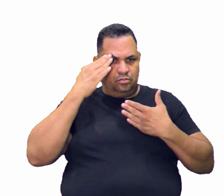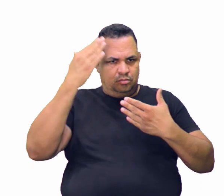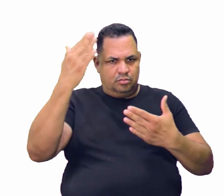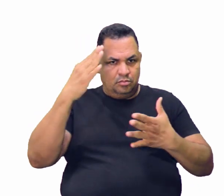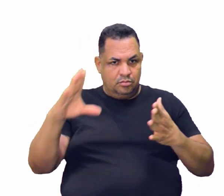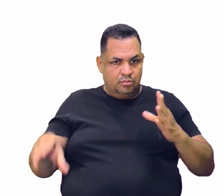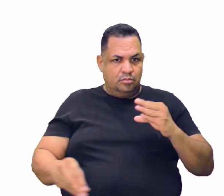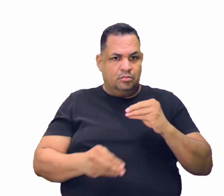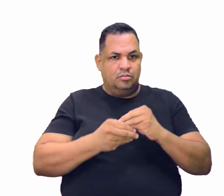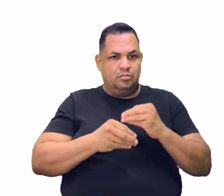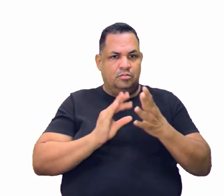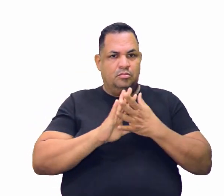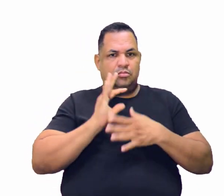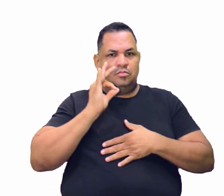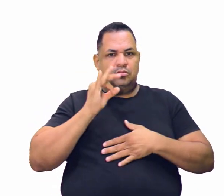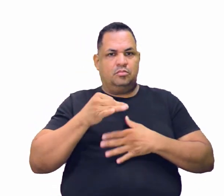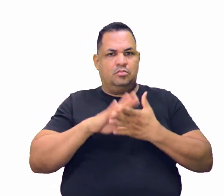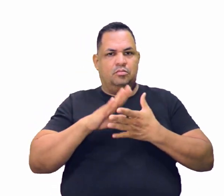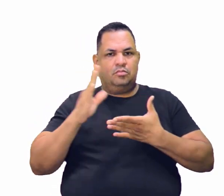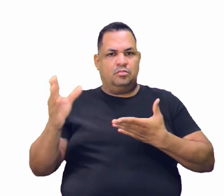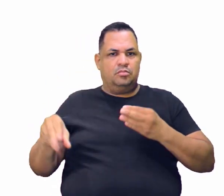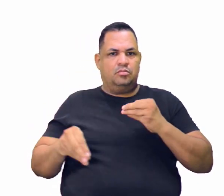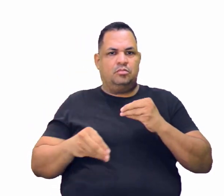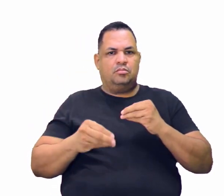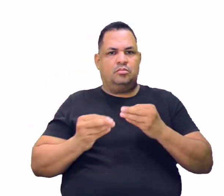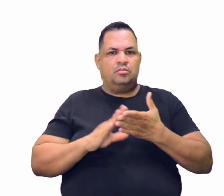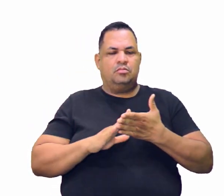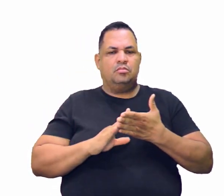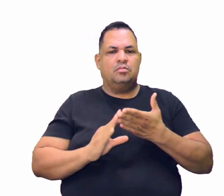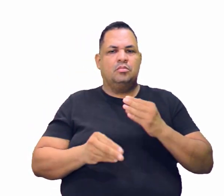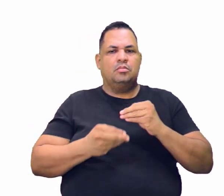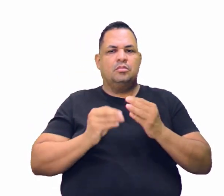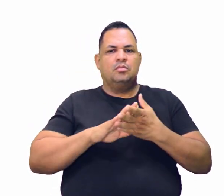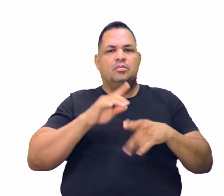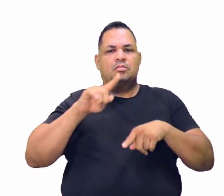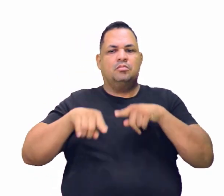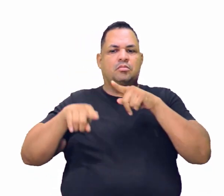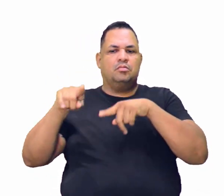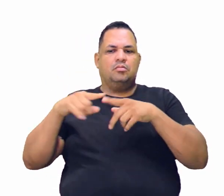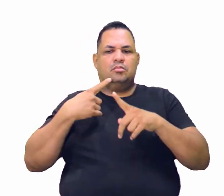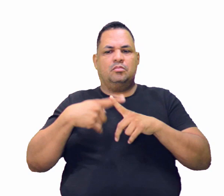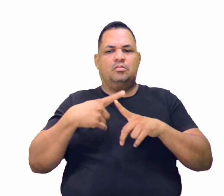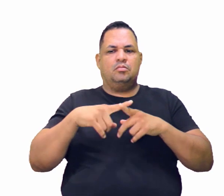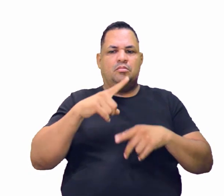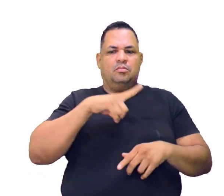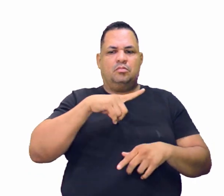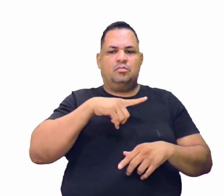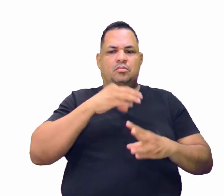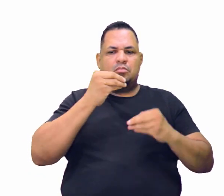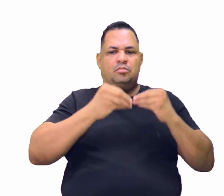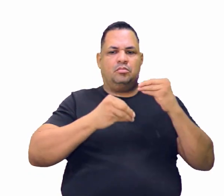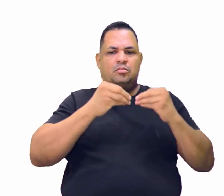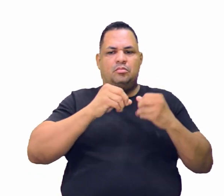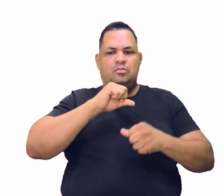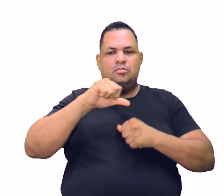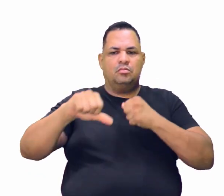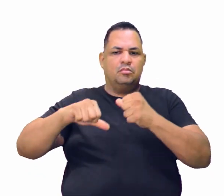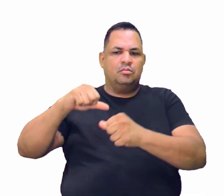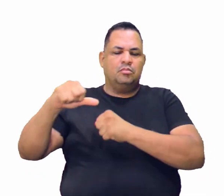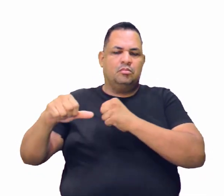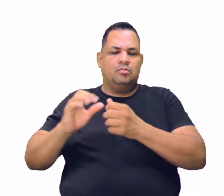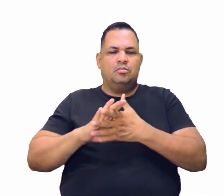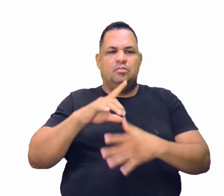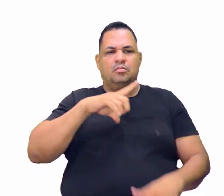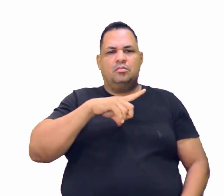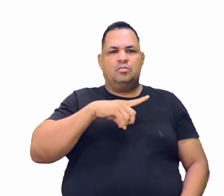Obrigado, anexo, kit, inclusos são variáveis. Variáveis, então, por quê? Sofrerão flexões. Haverá